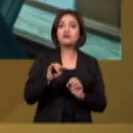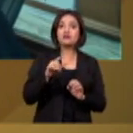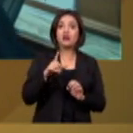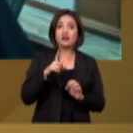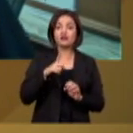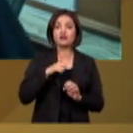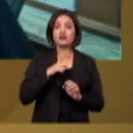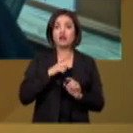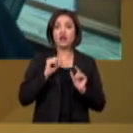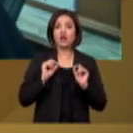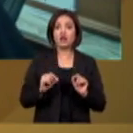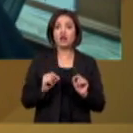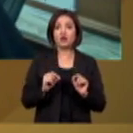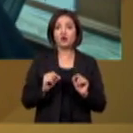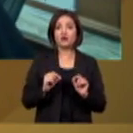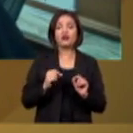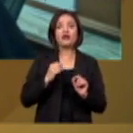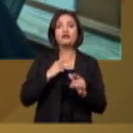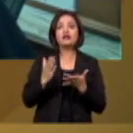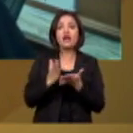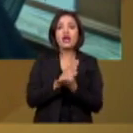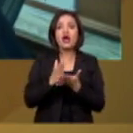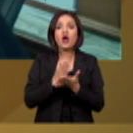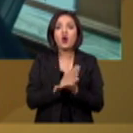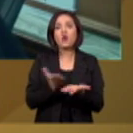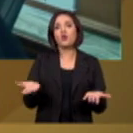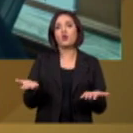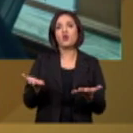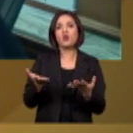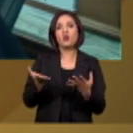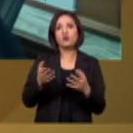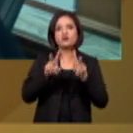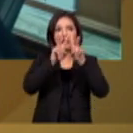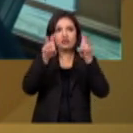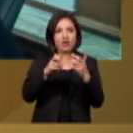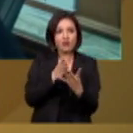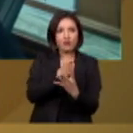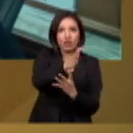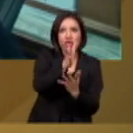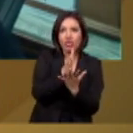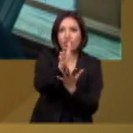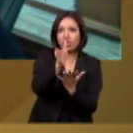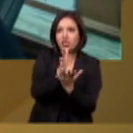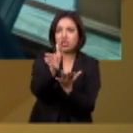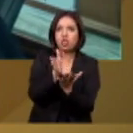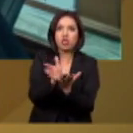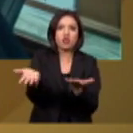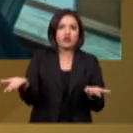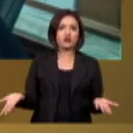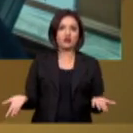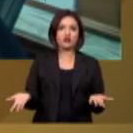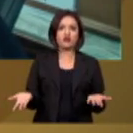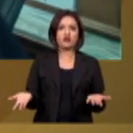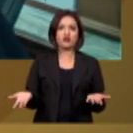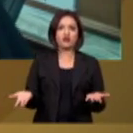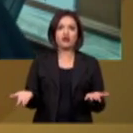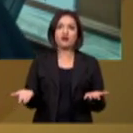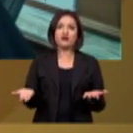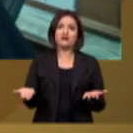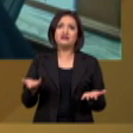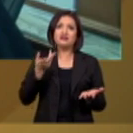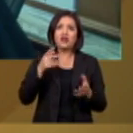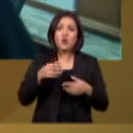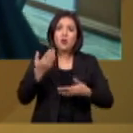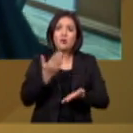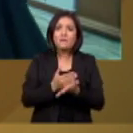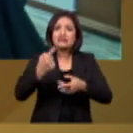passa a vendo a controvérsia e passa a apreciação